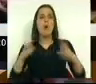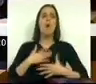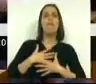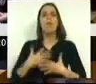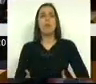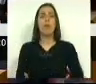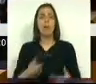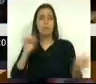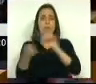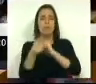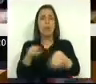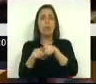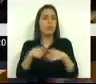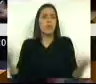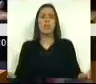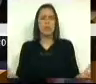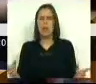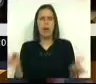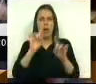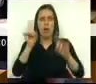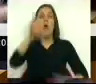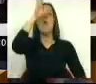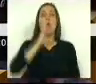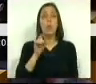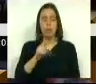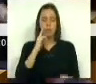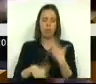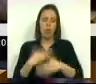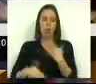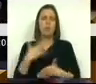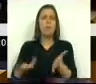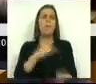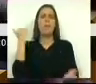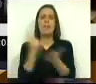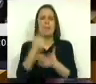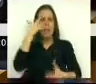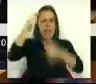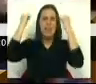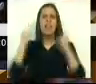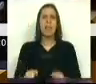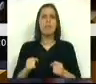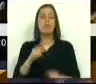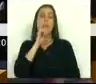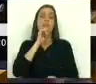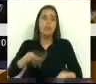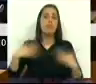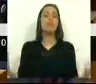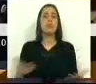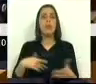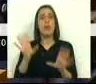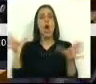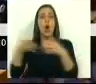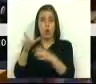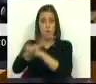vontade de inverter estas políticas. Não. O Governo continua sempre na sua teimosia e eventualmente vai ao